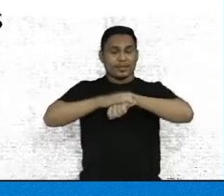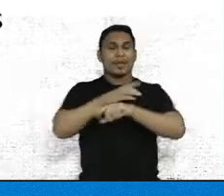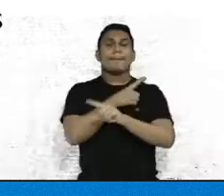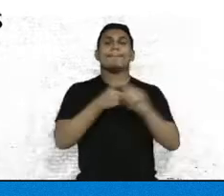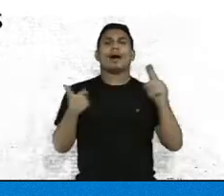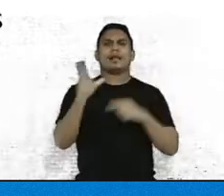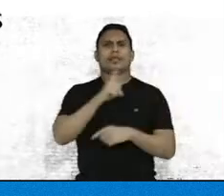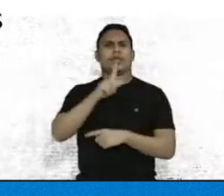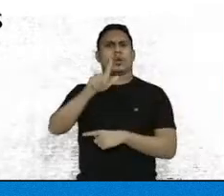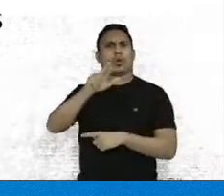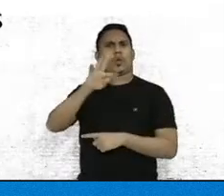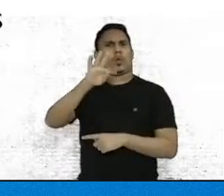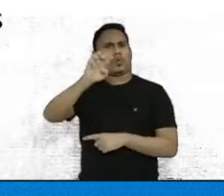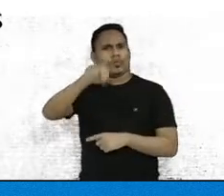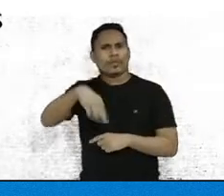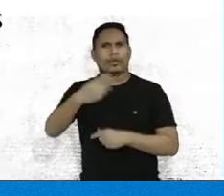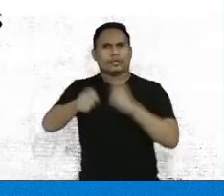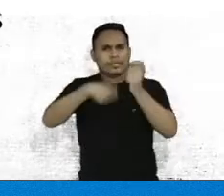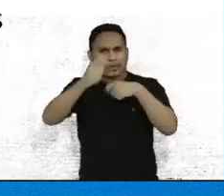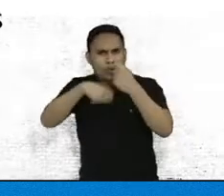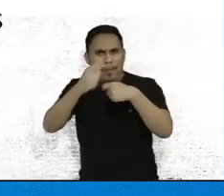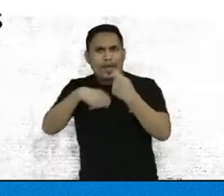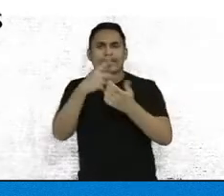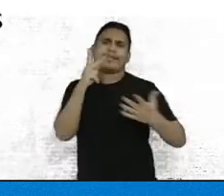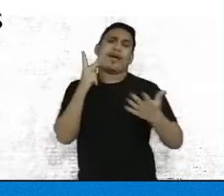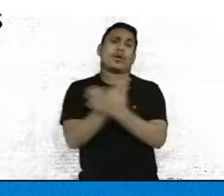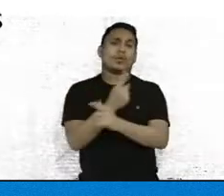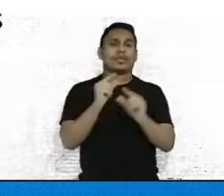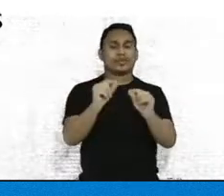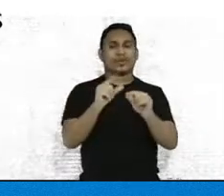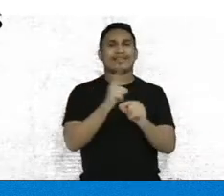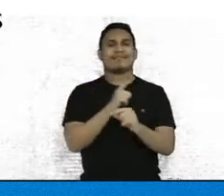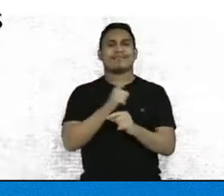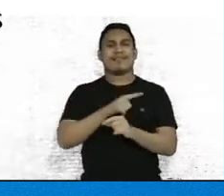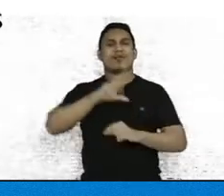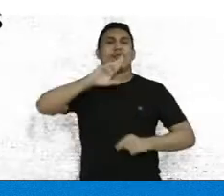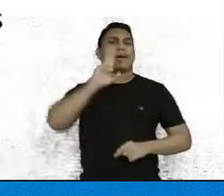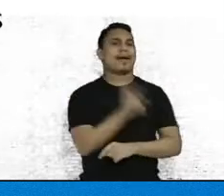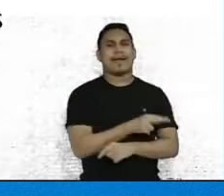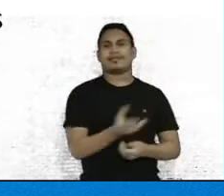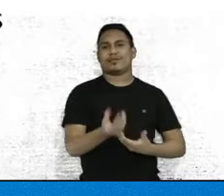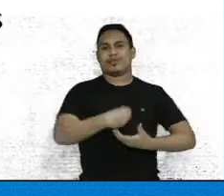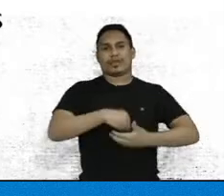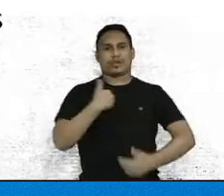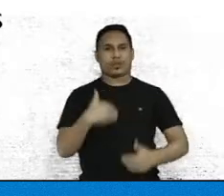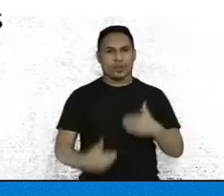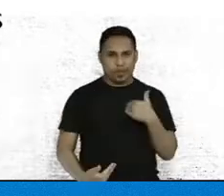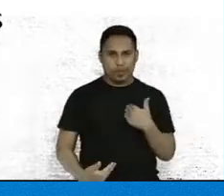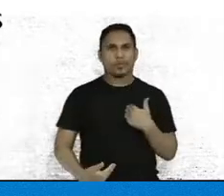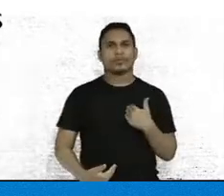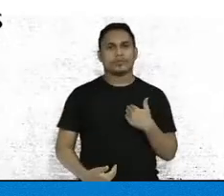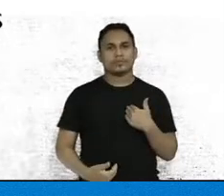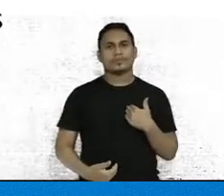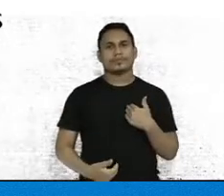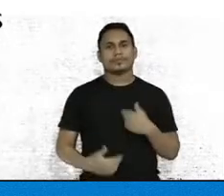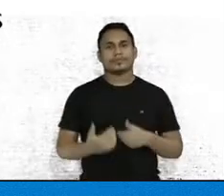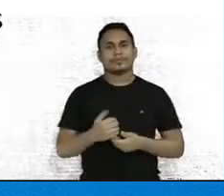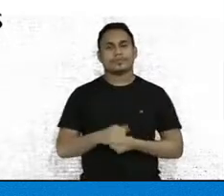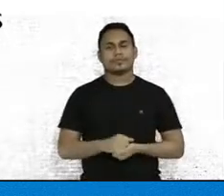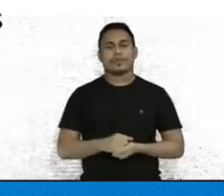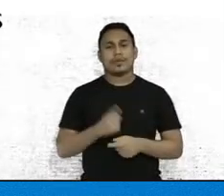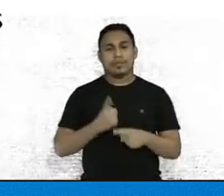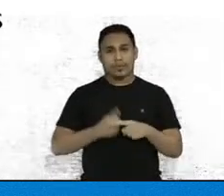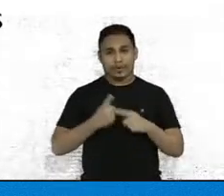anticorpo, fazendo uma reação cruzada por semelhança molecular entre a sequência de